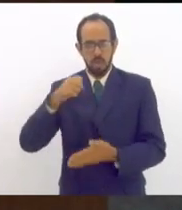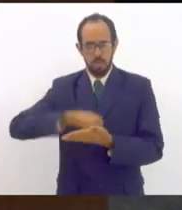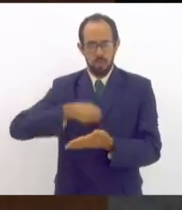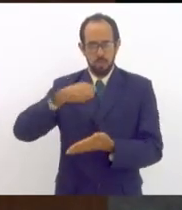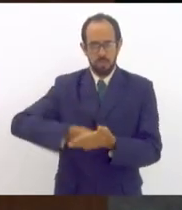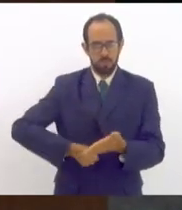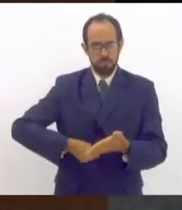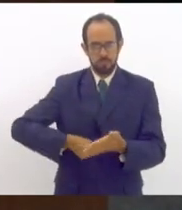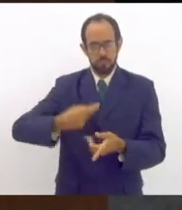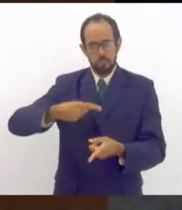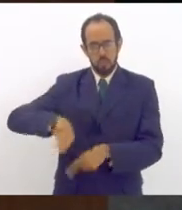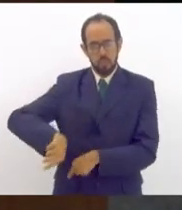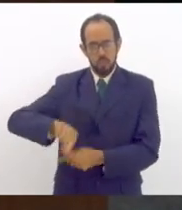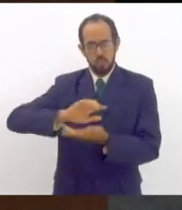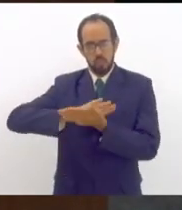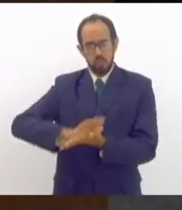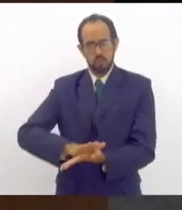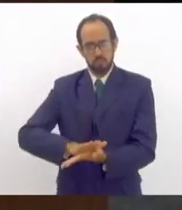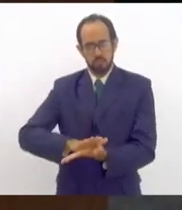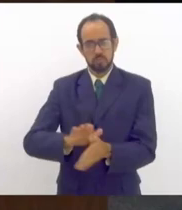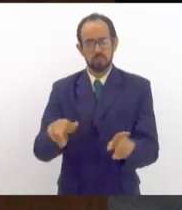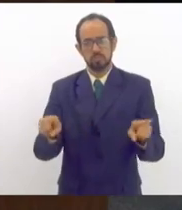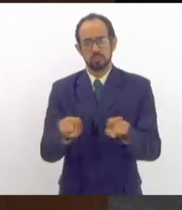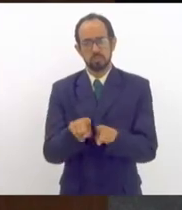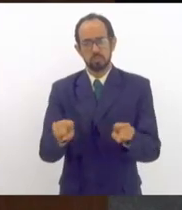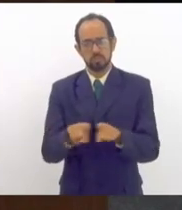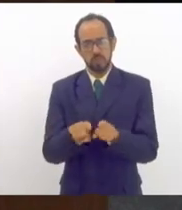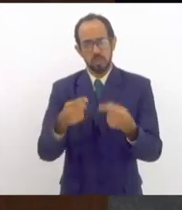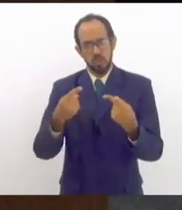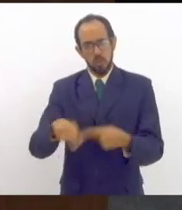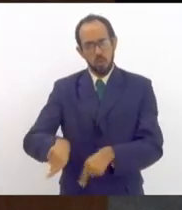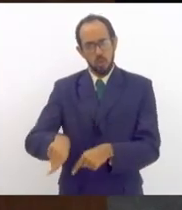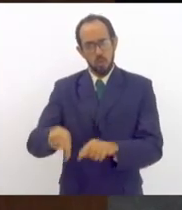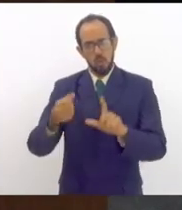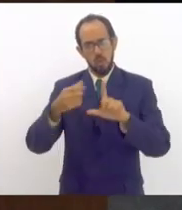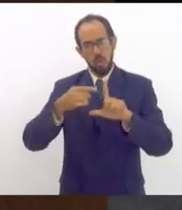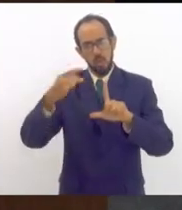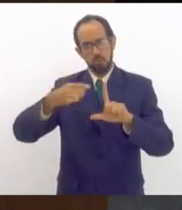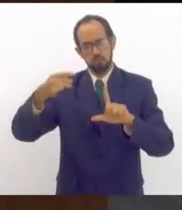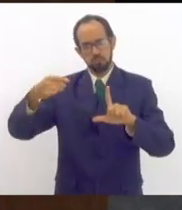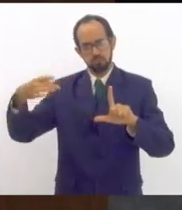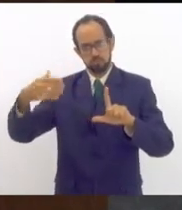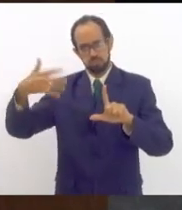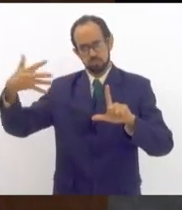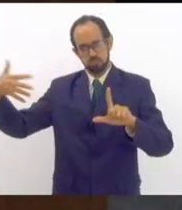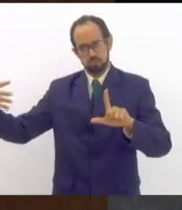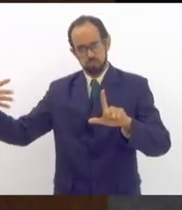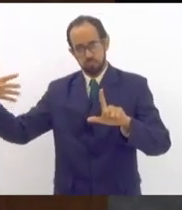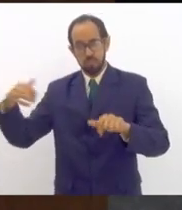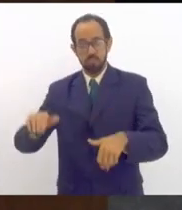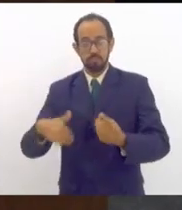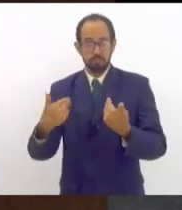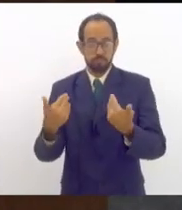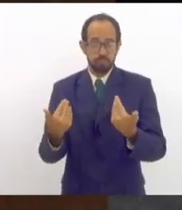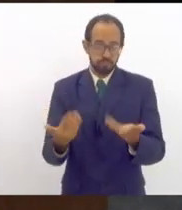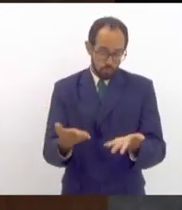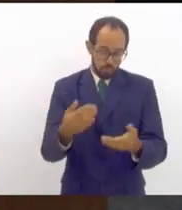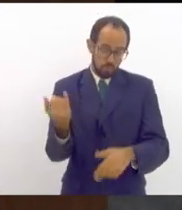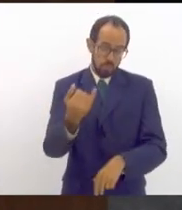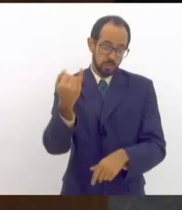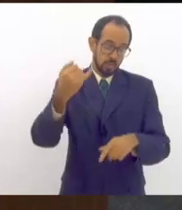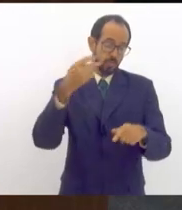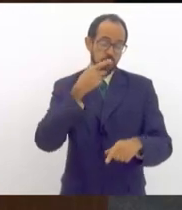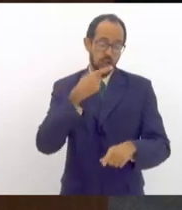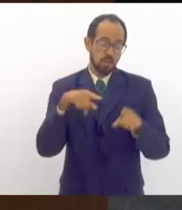contra o racismo e contra a lgbtfobia então é importante dizer também que Ludmila